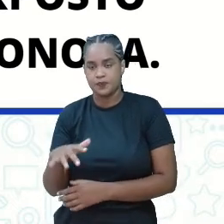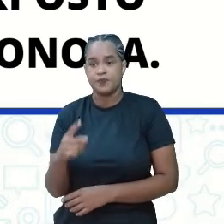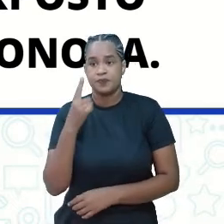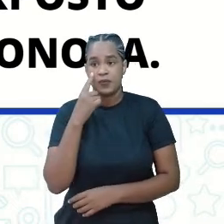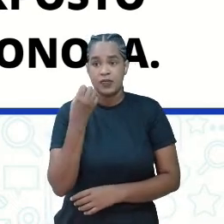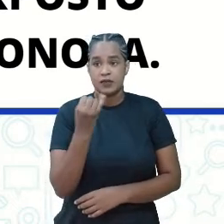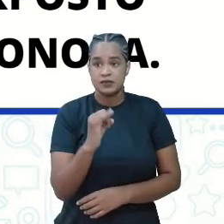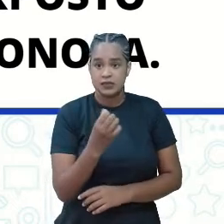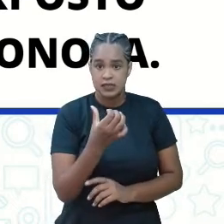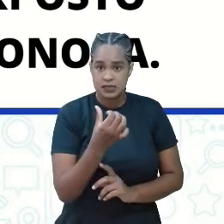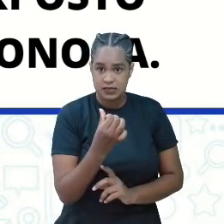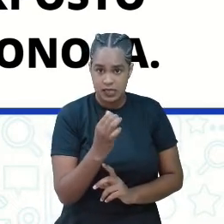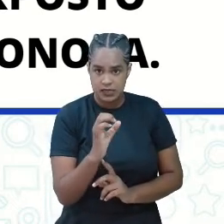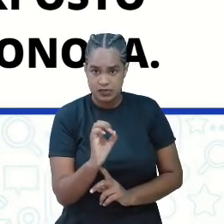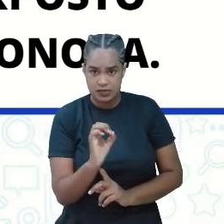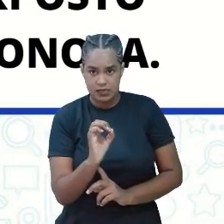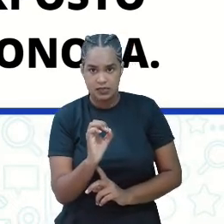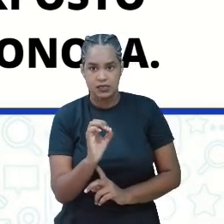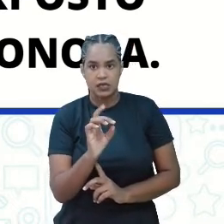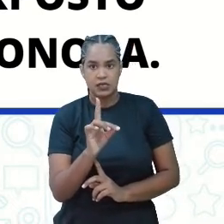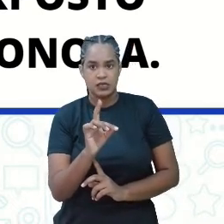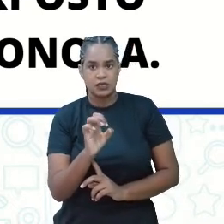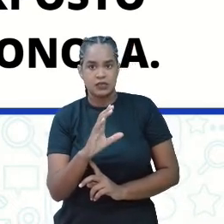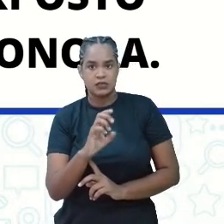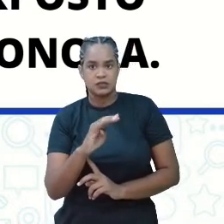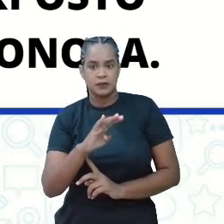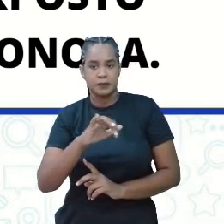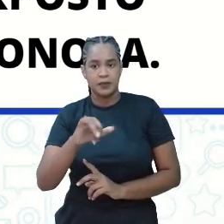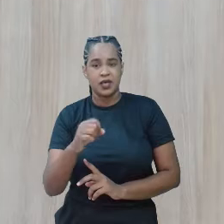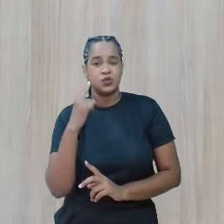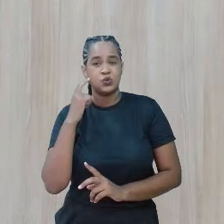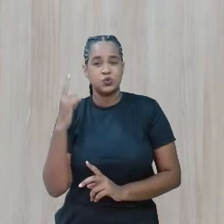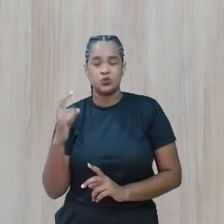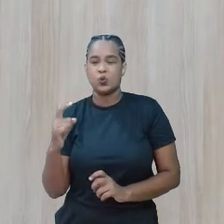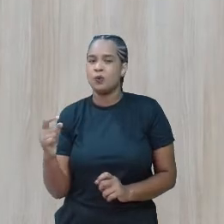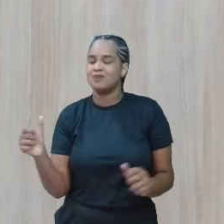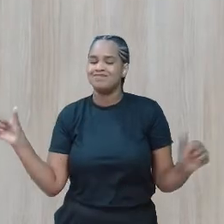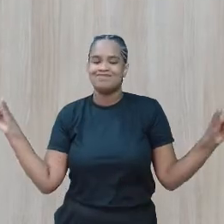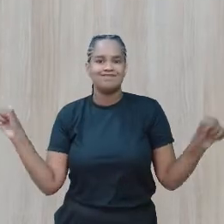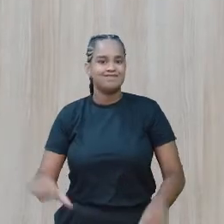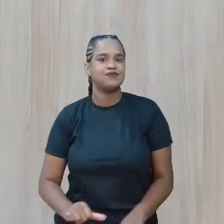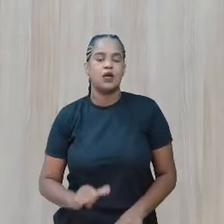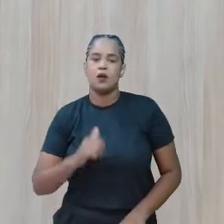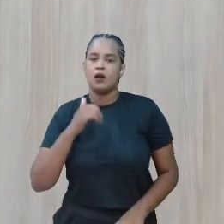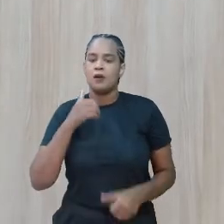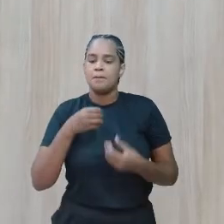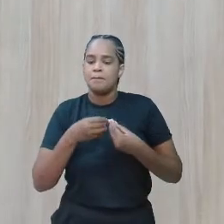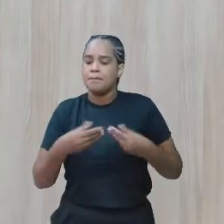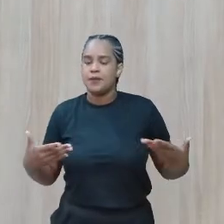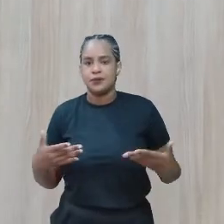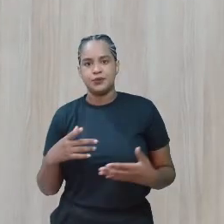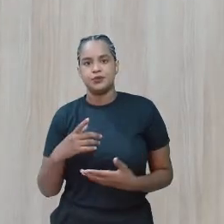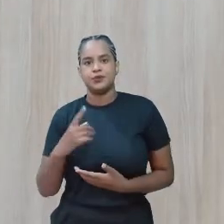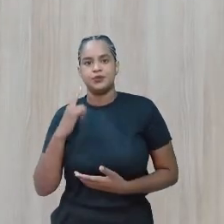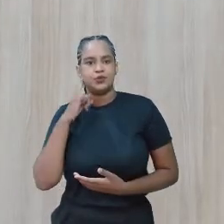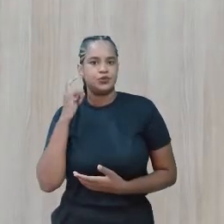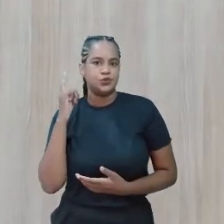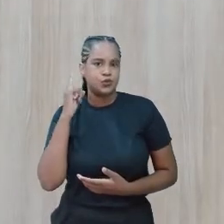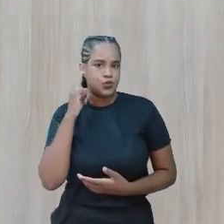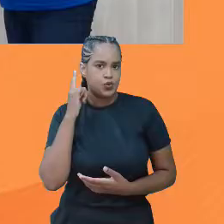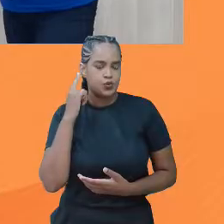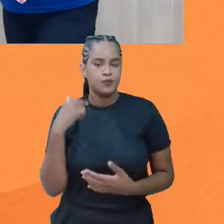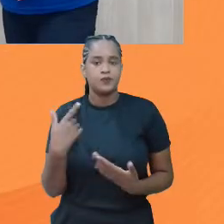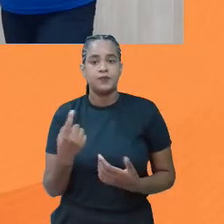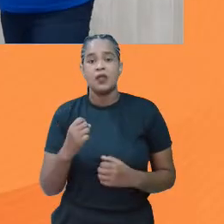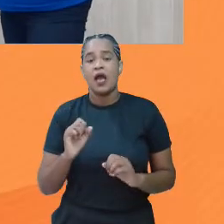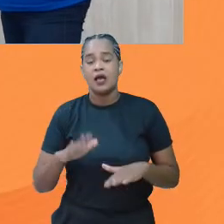60 decibéis, os sons já podem ser considerados ameaças à nossa audição. E aqui digo, o que provoca, Leandro? Dores